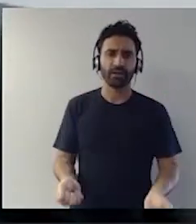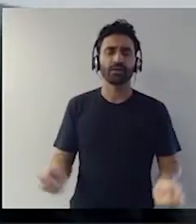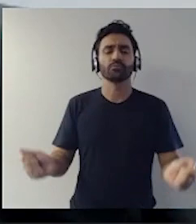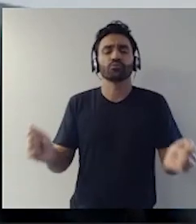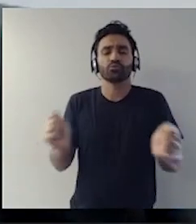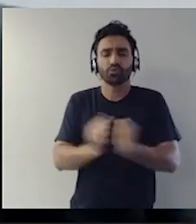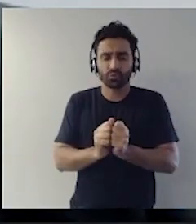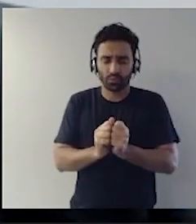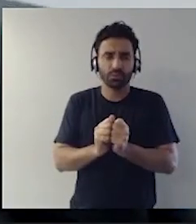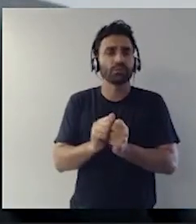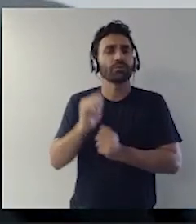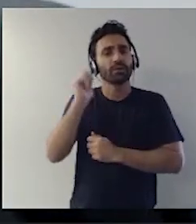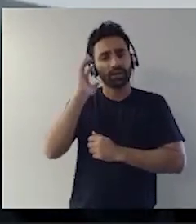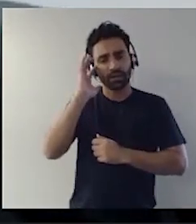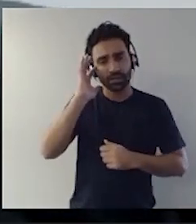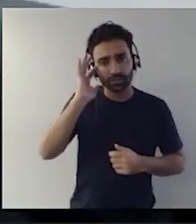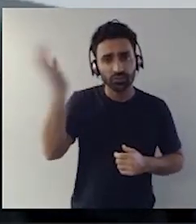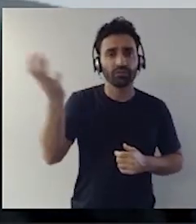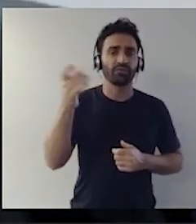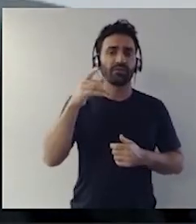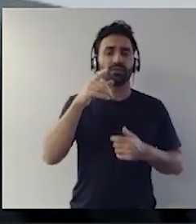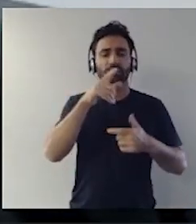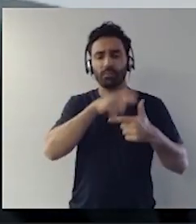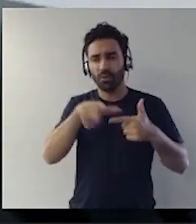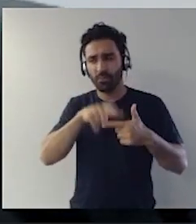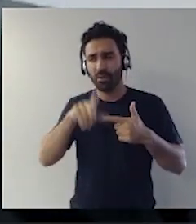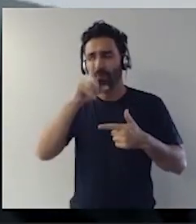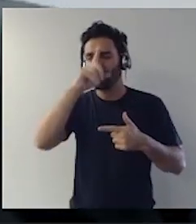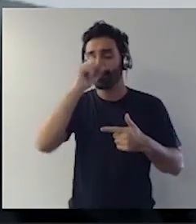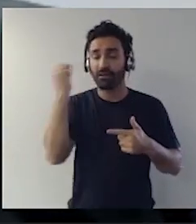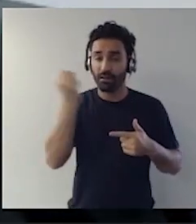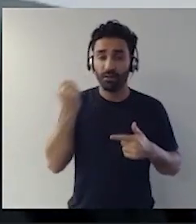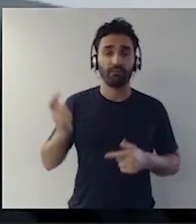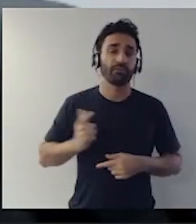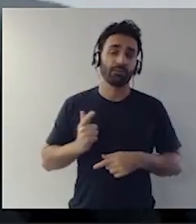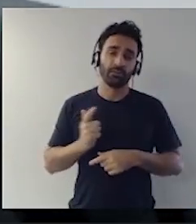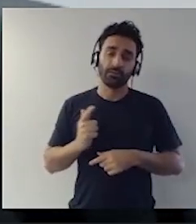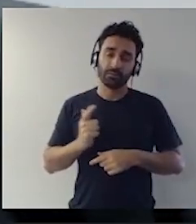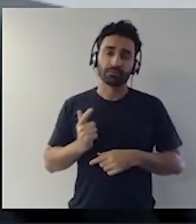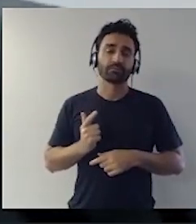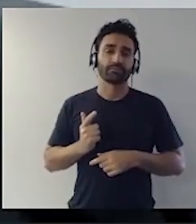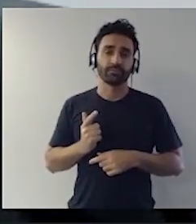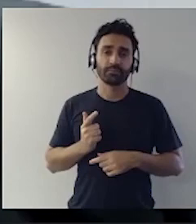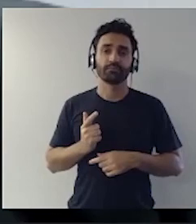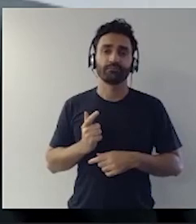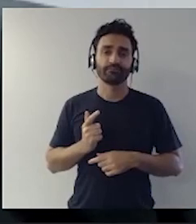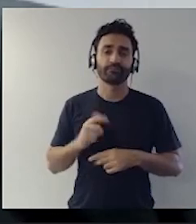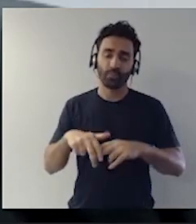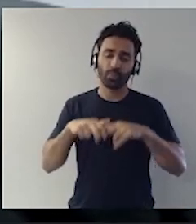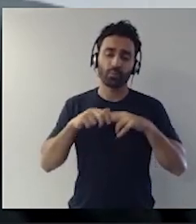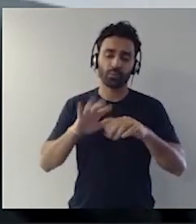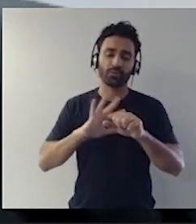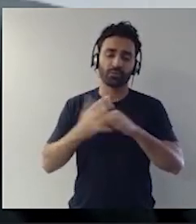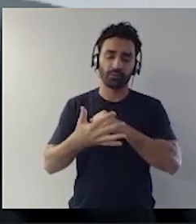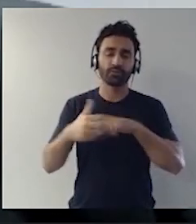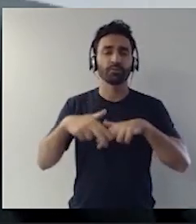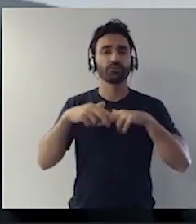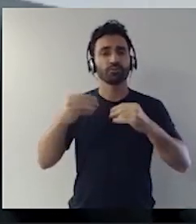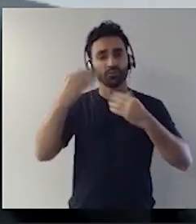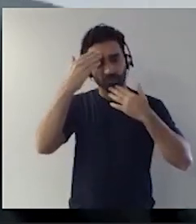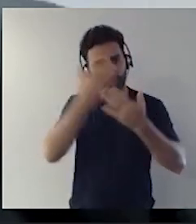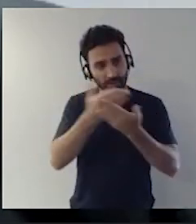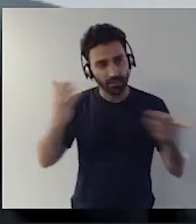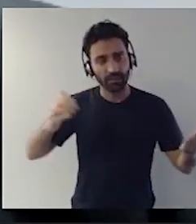encontrarmos a solução para esses gravíssimos problemas que foram trazidos no bojo da Covid-19. Muito obrigado